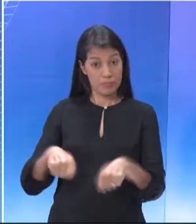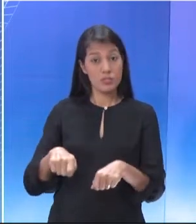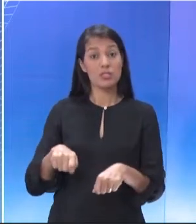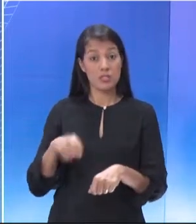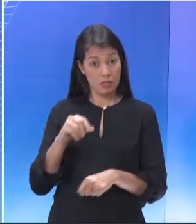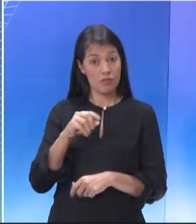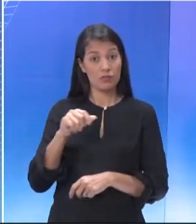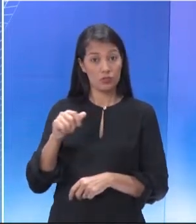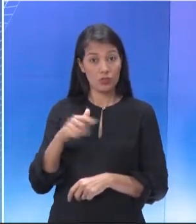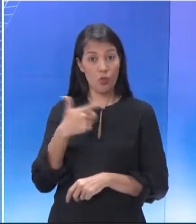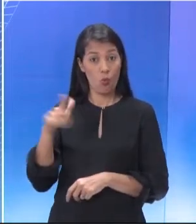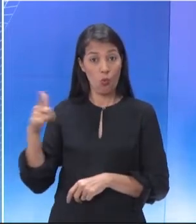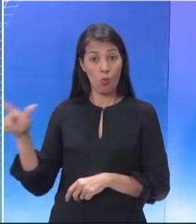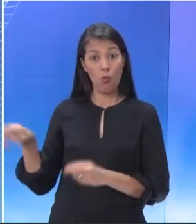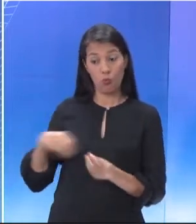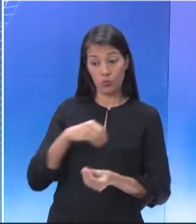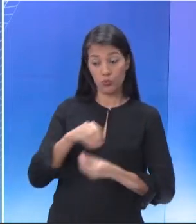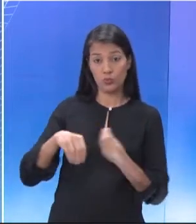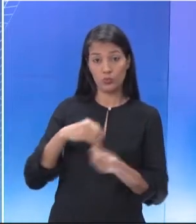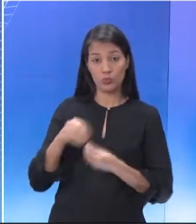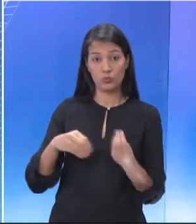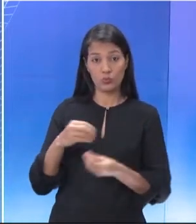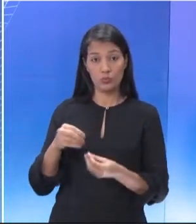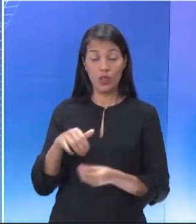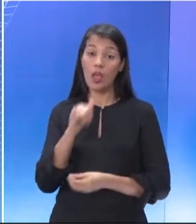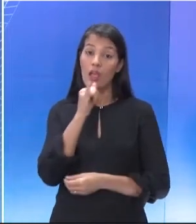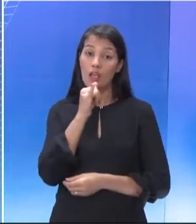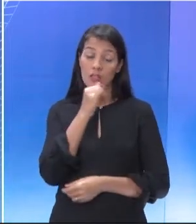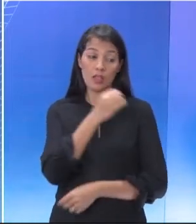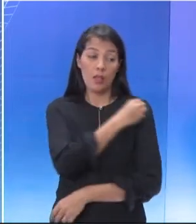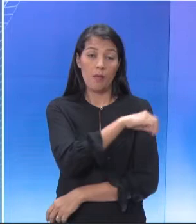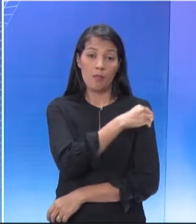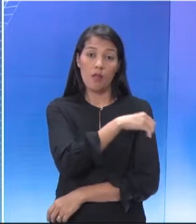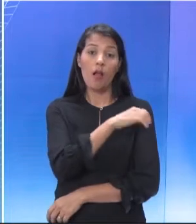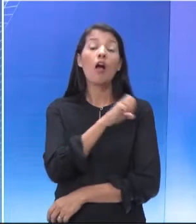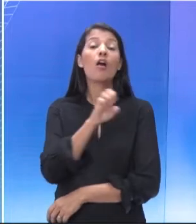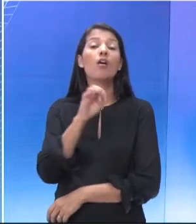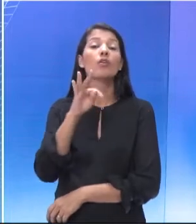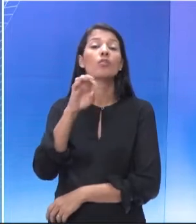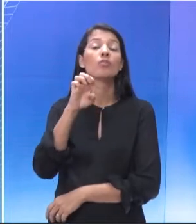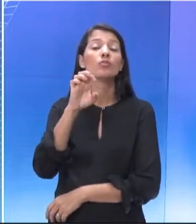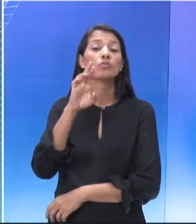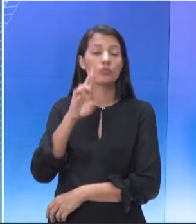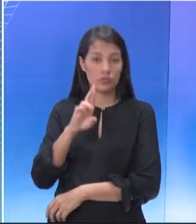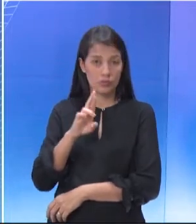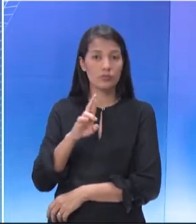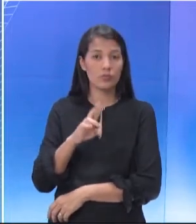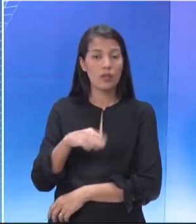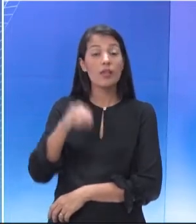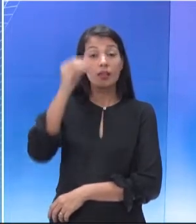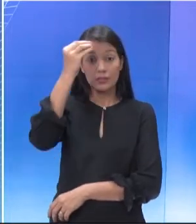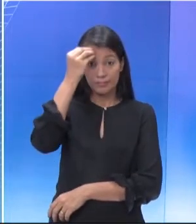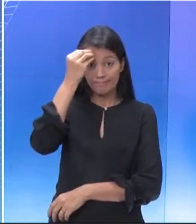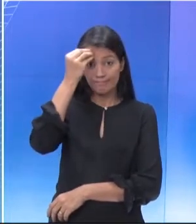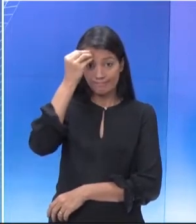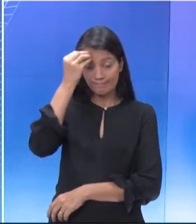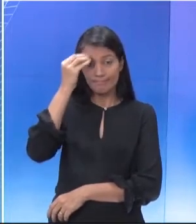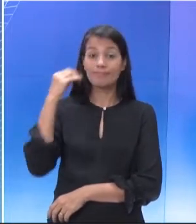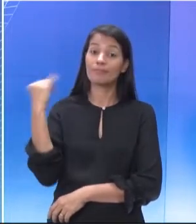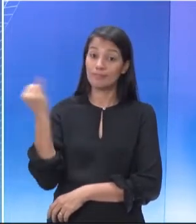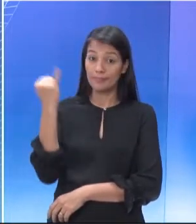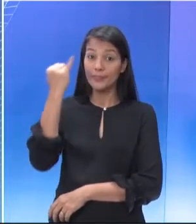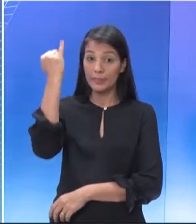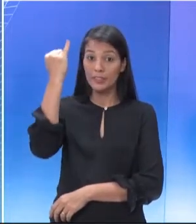éter, acetona e principalmente o álcool. Guarda essa informação, que depois a gente vai discutir um pouco mais